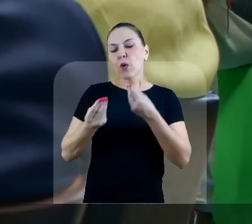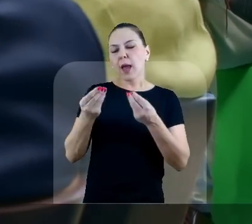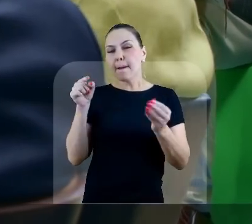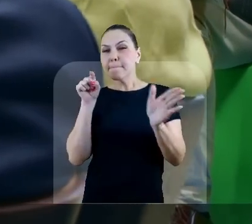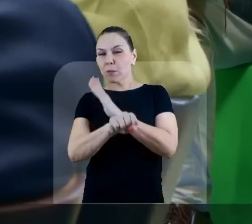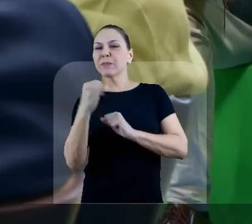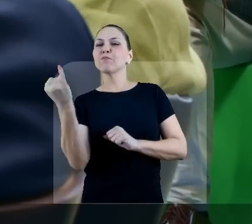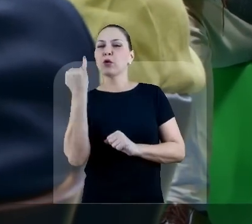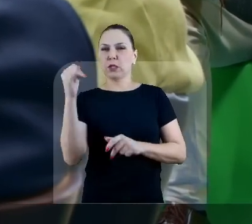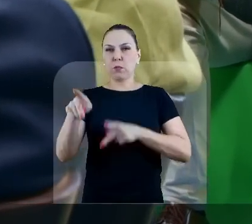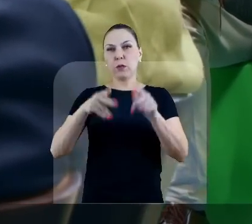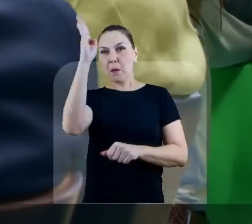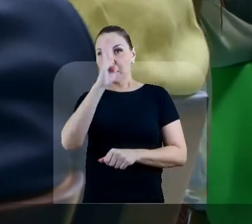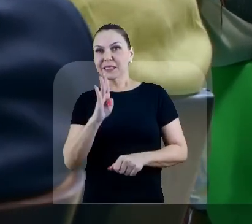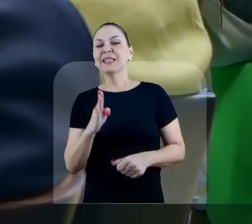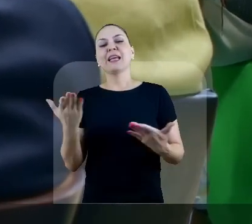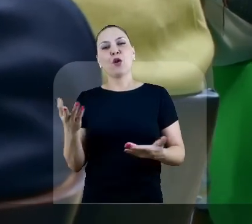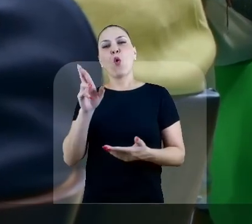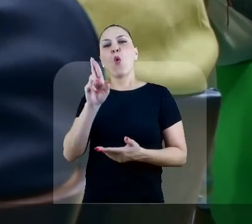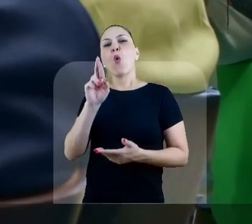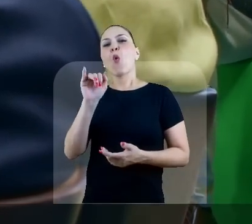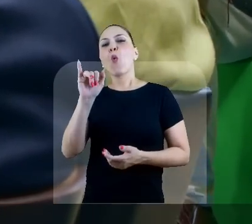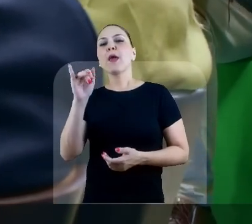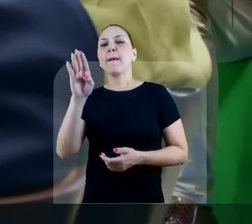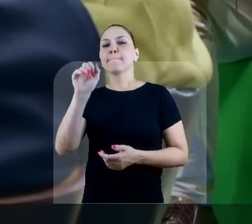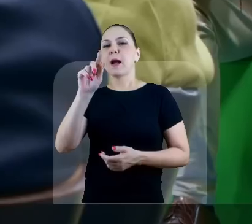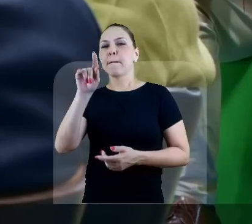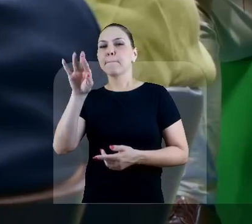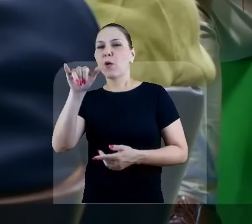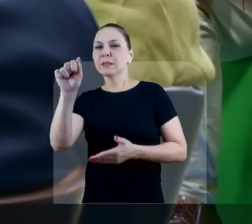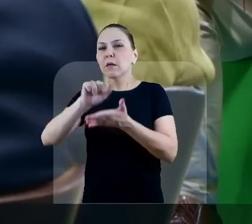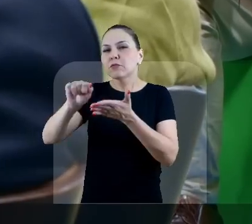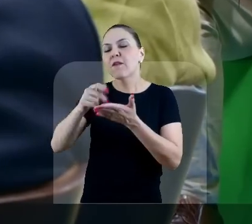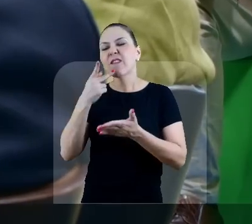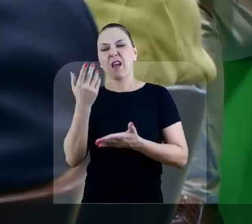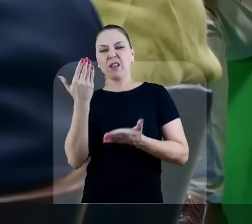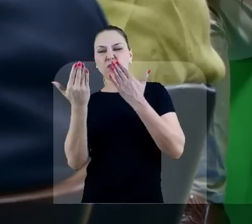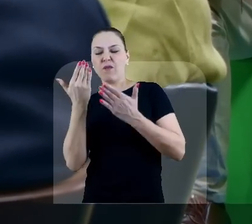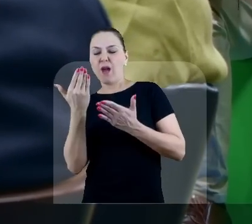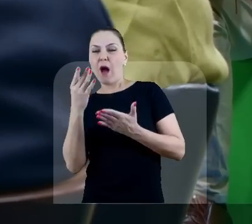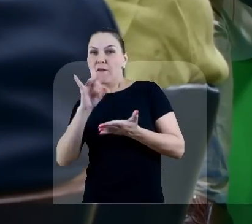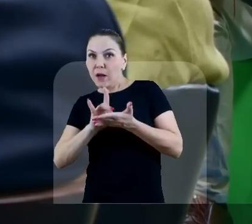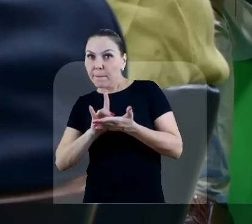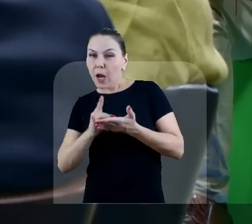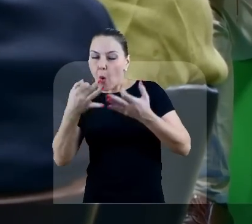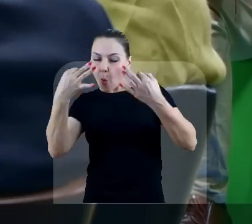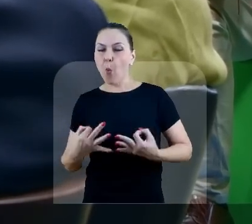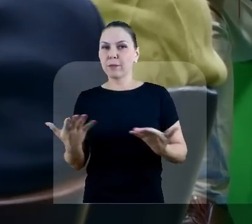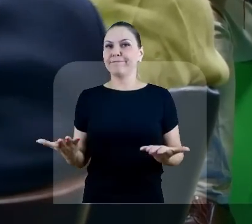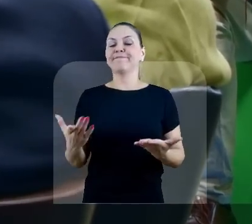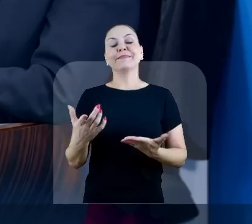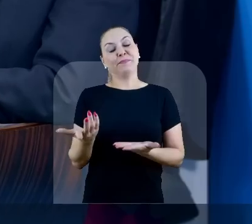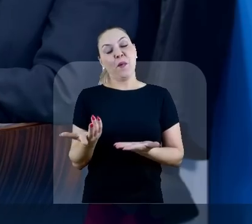pergunta é importante para todo brasileiro, que, como diz Rui Barbosa, chega a certo momento que começa a desconfiar que vale a pena ser honesto, presidente.